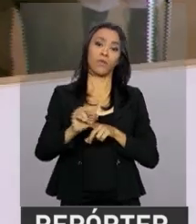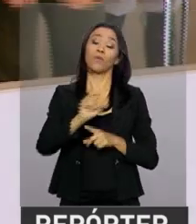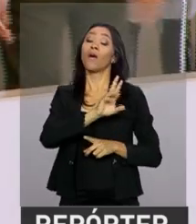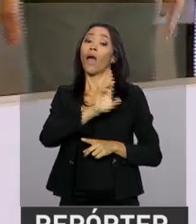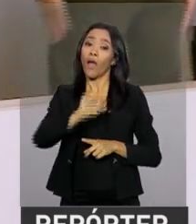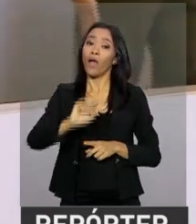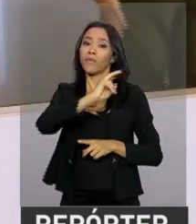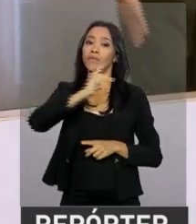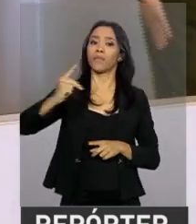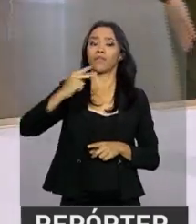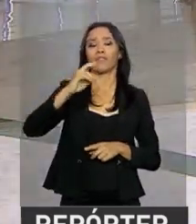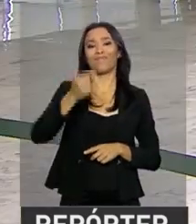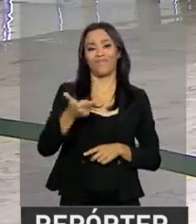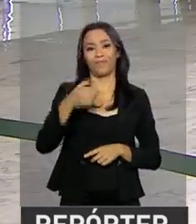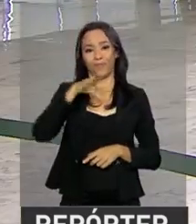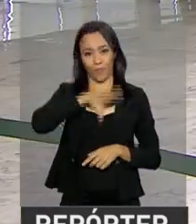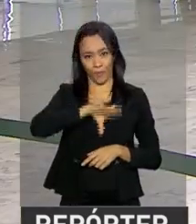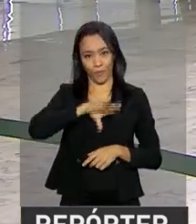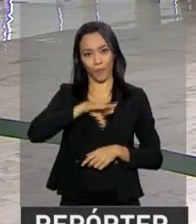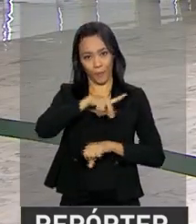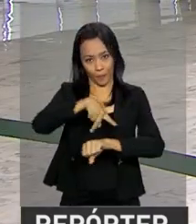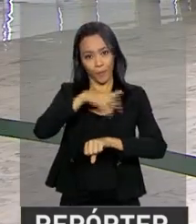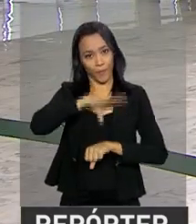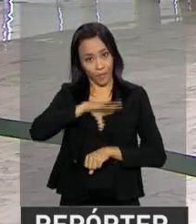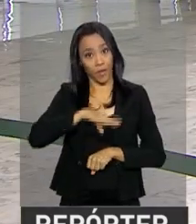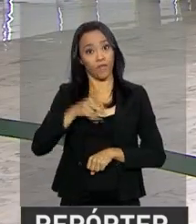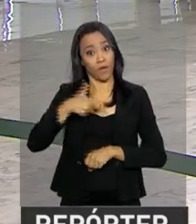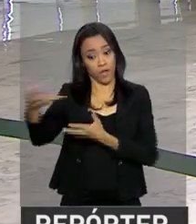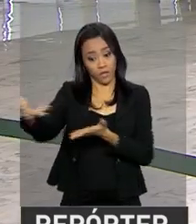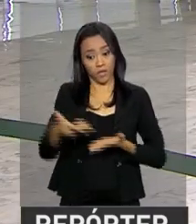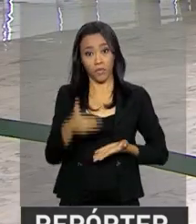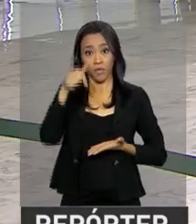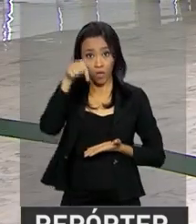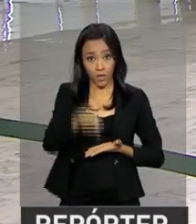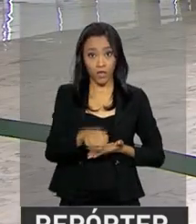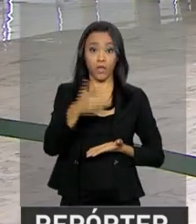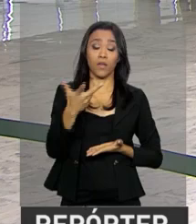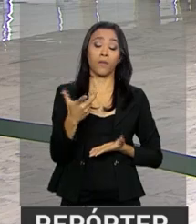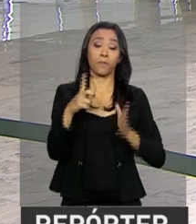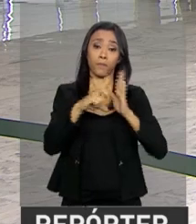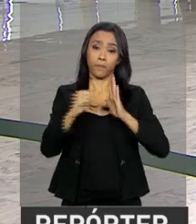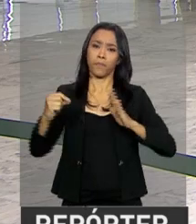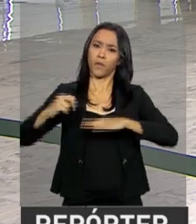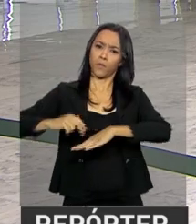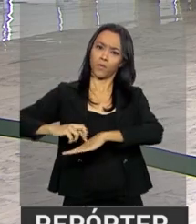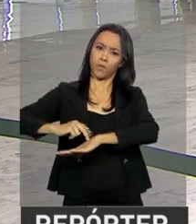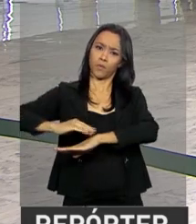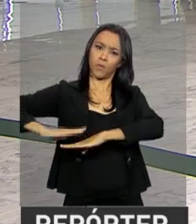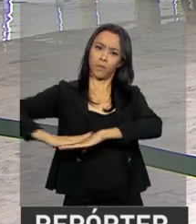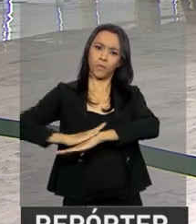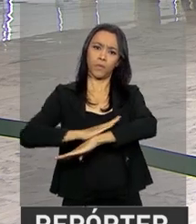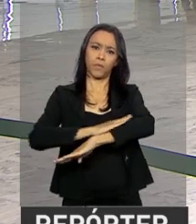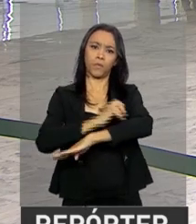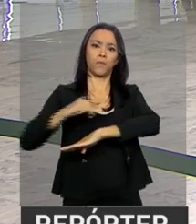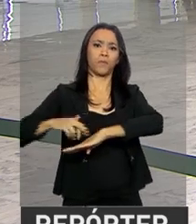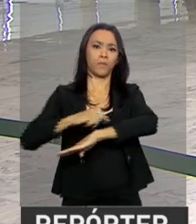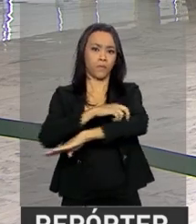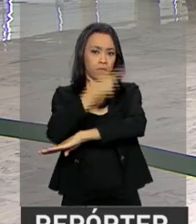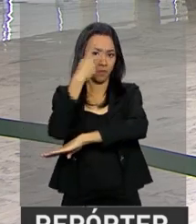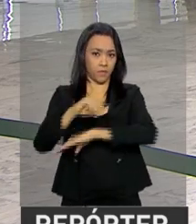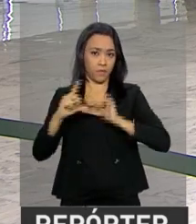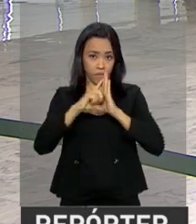Antônio Guterres ele foi recebido por Michel Temer aqui no Palácio do Planalto subiu a rampa do Palácio do Planalto Foi recebido